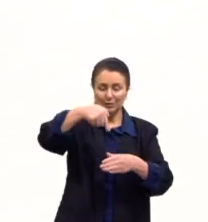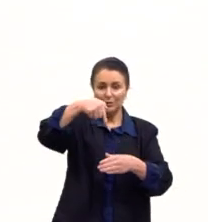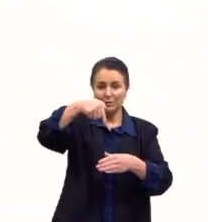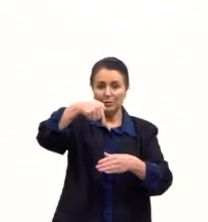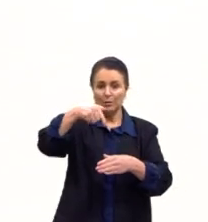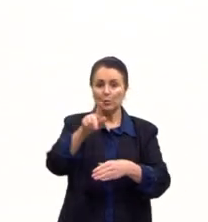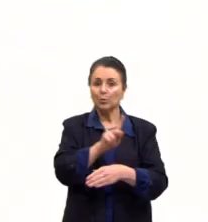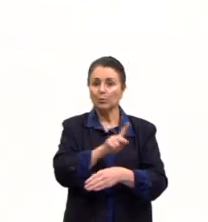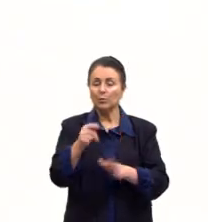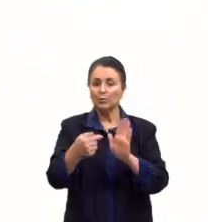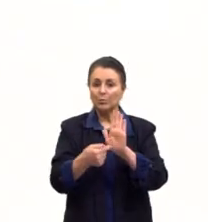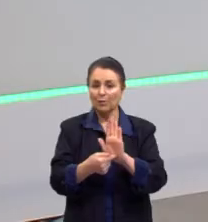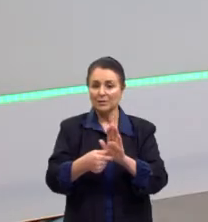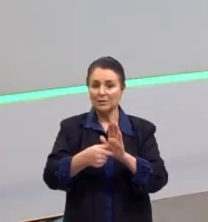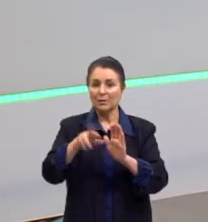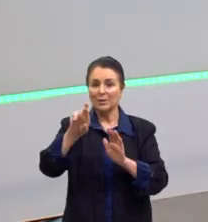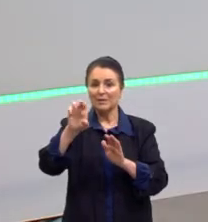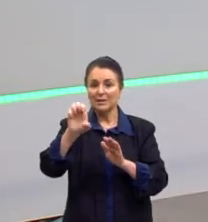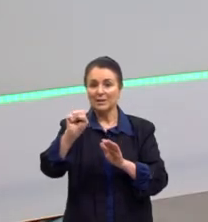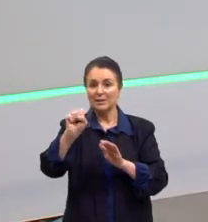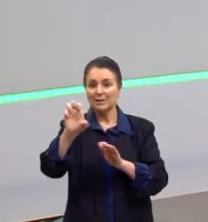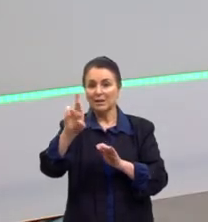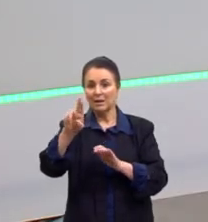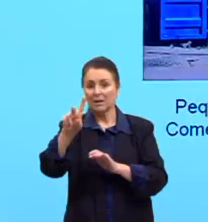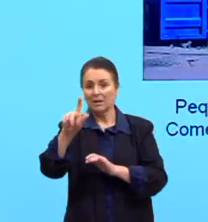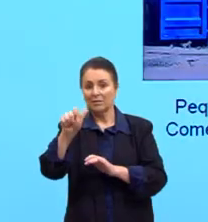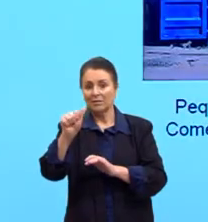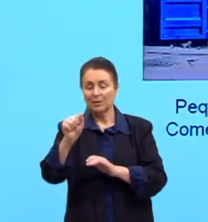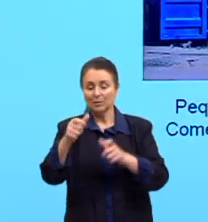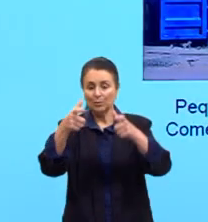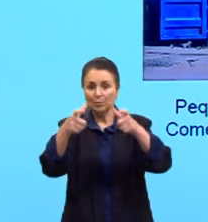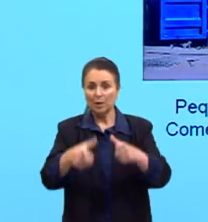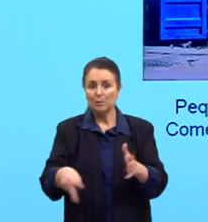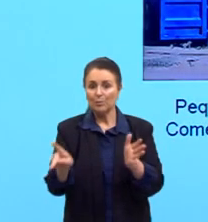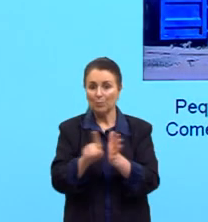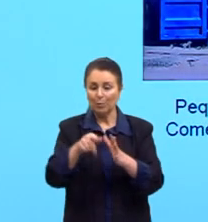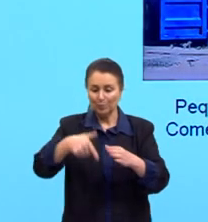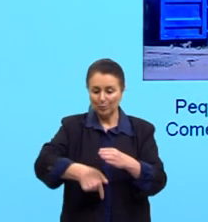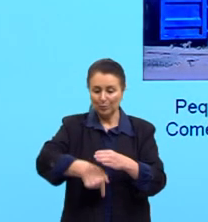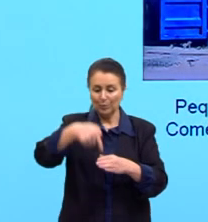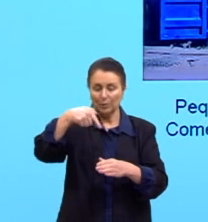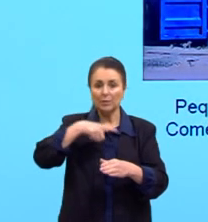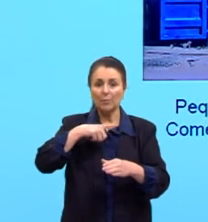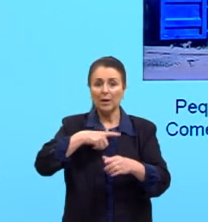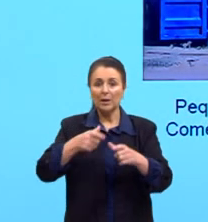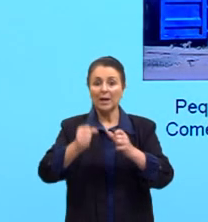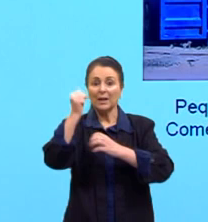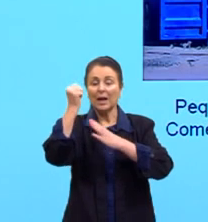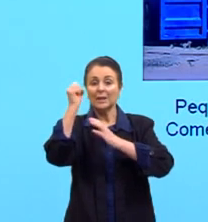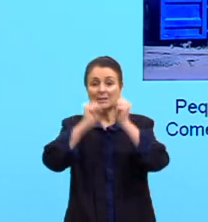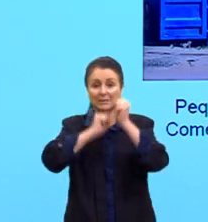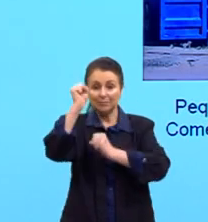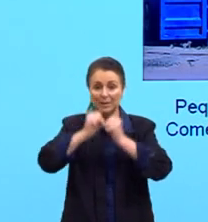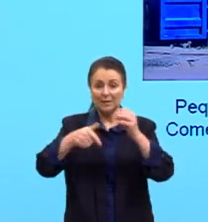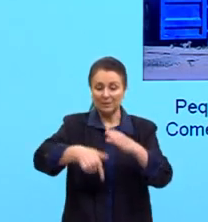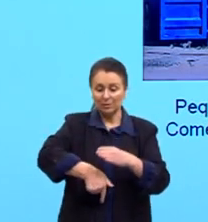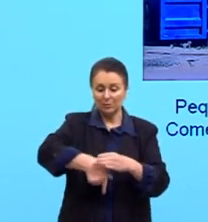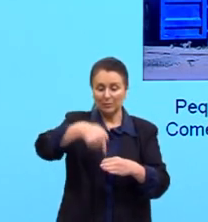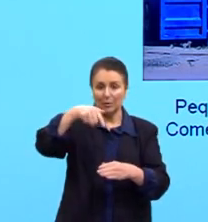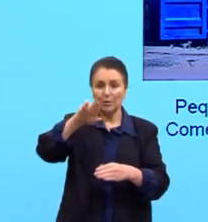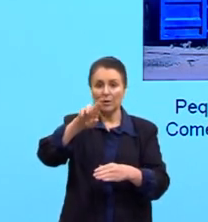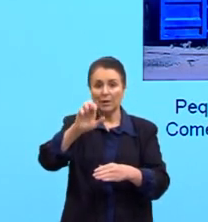você só as reservas petrolíferas né iOS os as refinarias né justamente disso